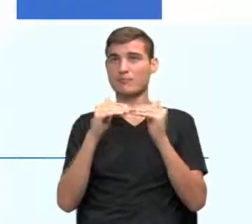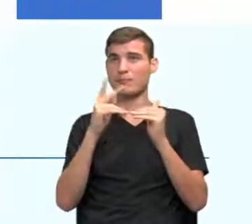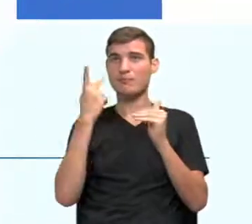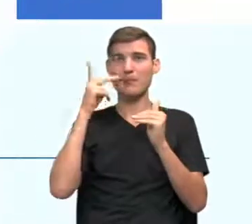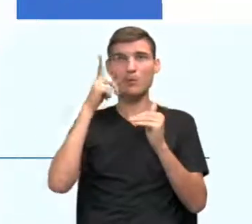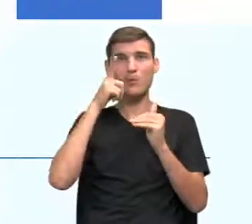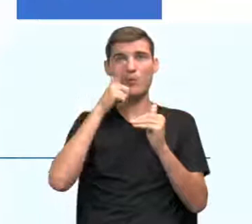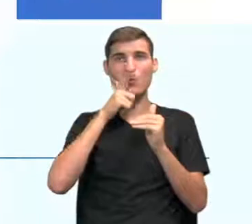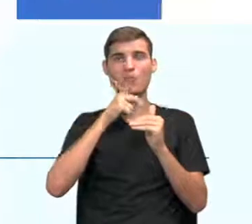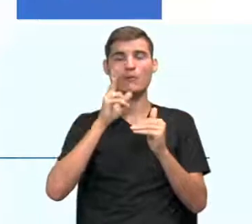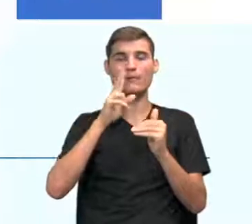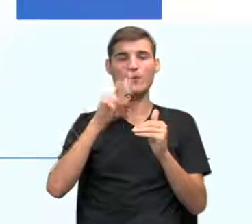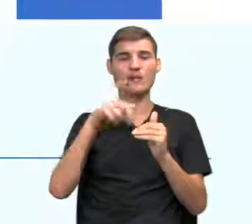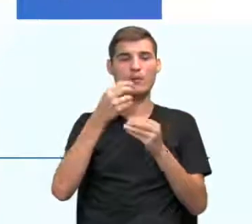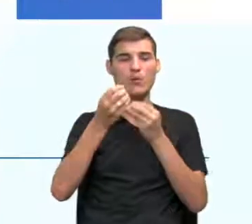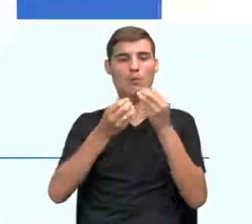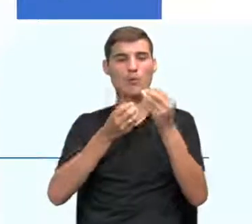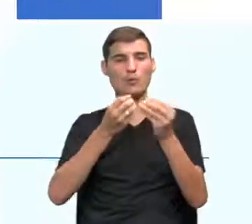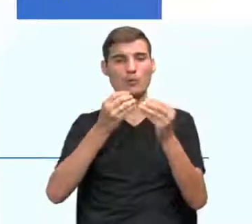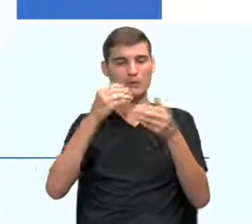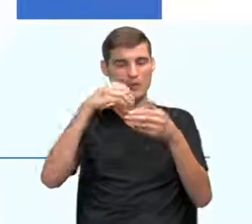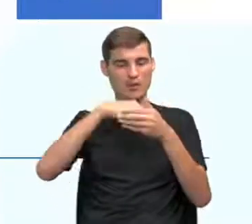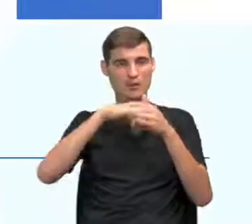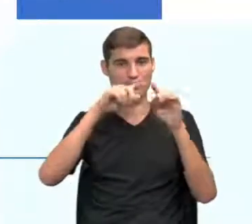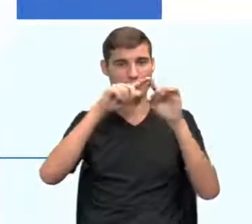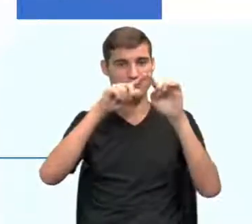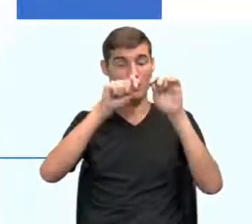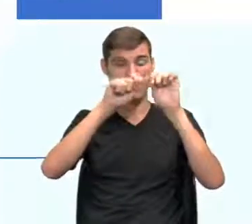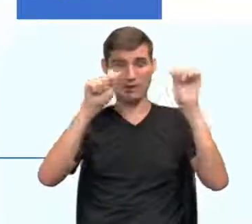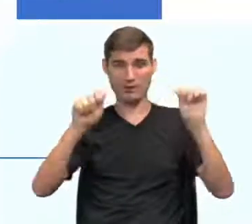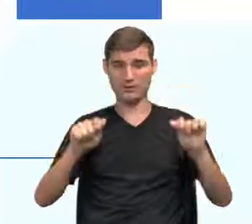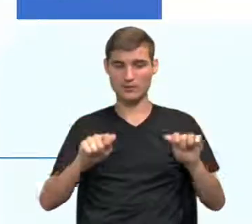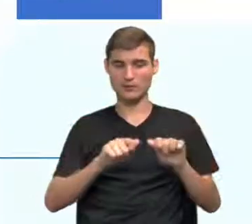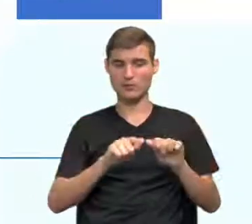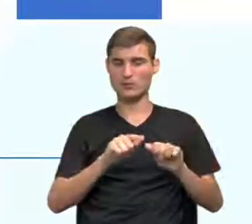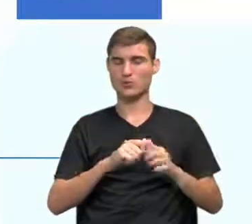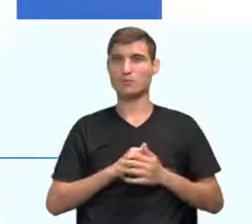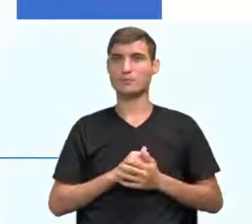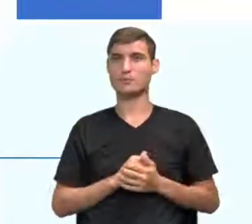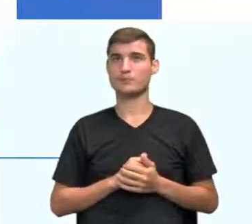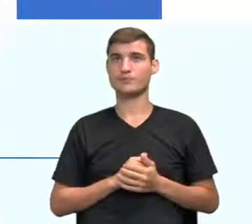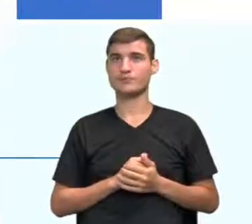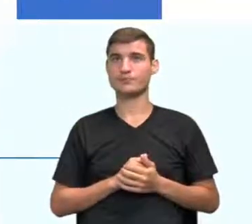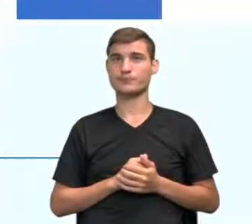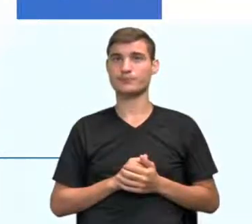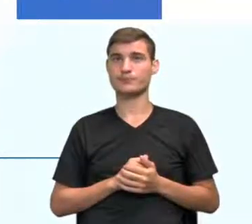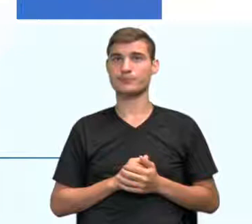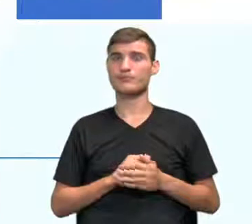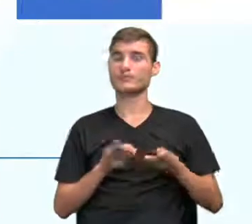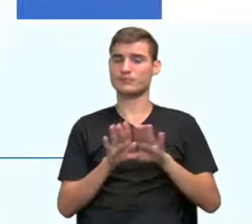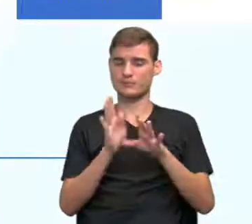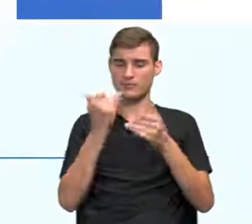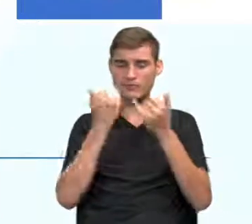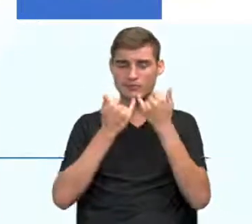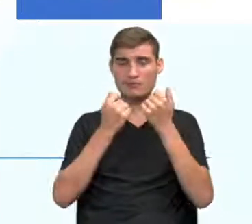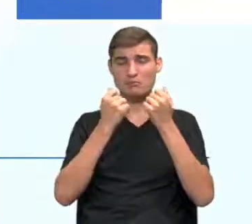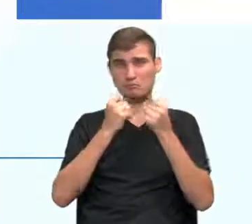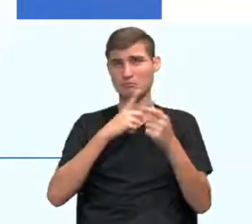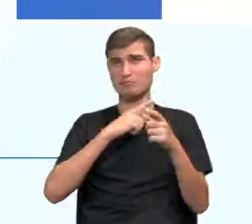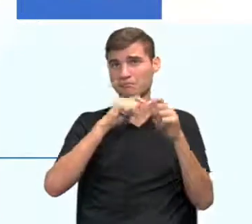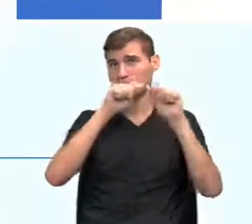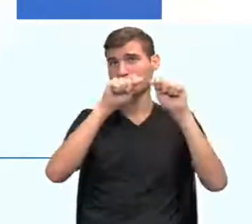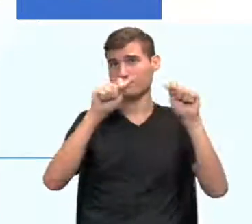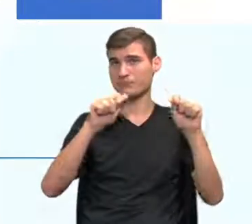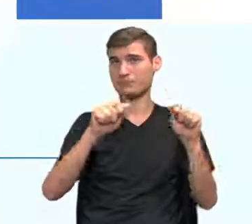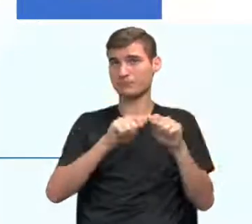para fazer como portadora. Então, a minha portadora é analógica. A informação pode ser analógica também. Uma informação discreta,